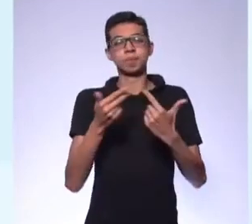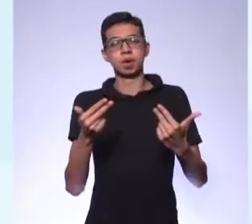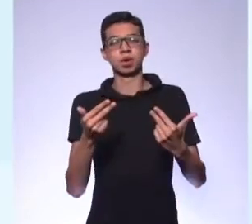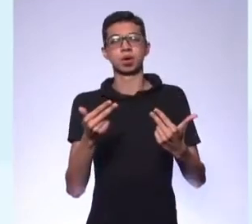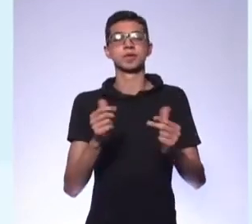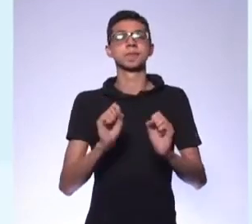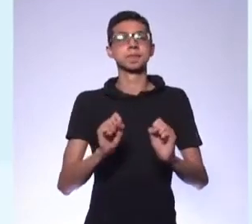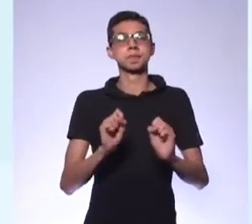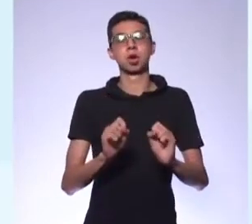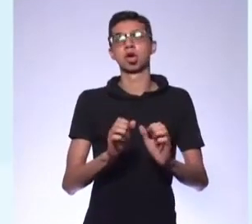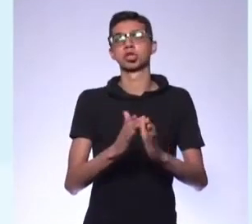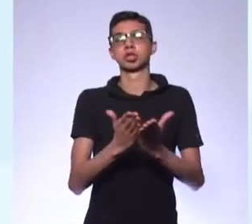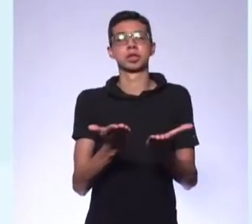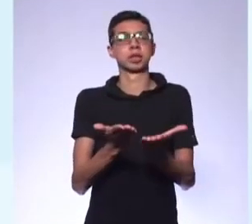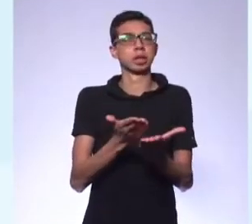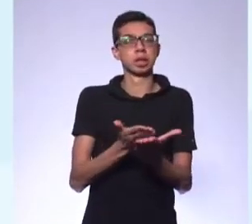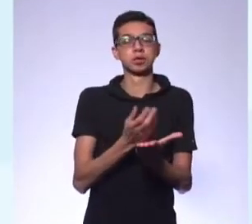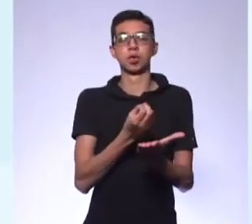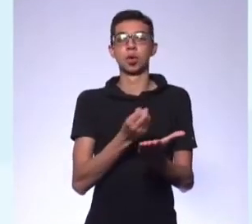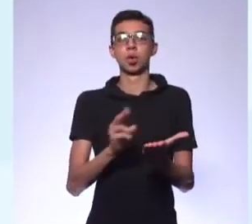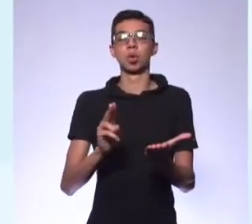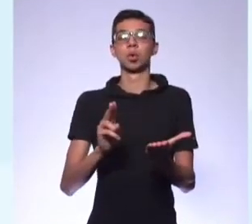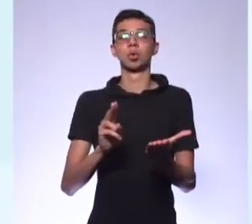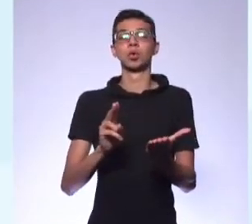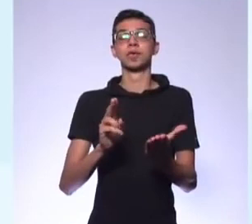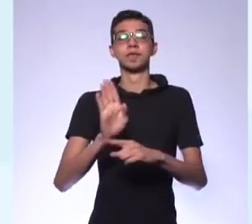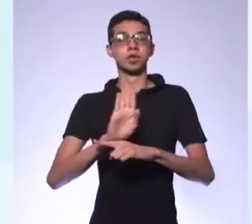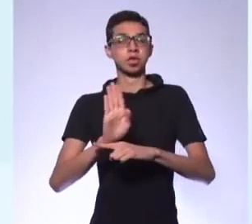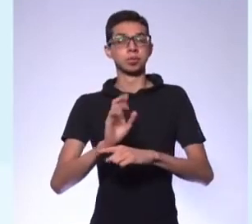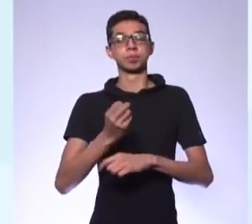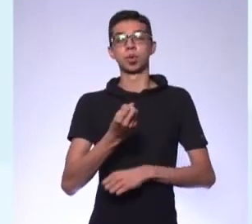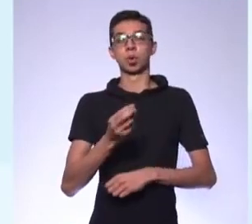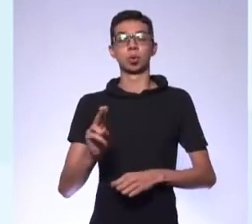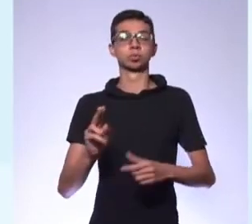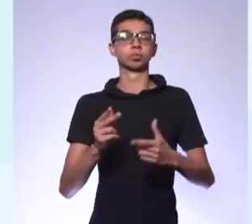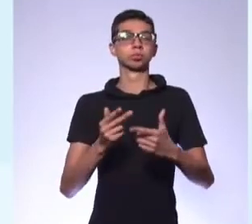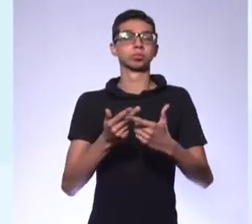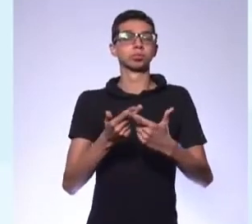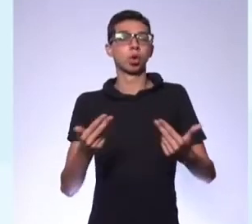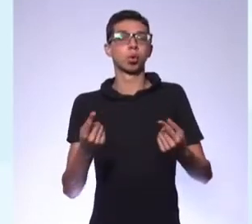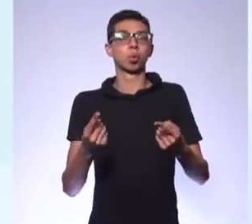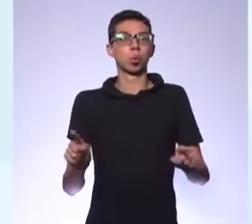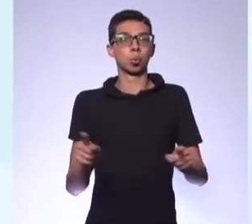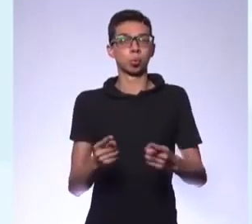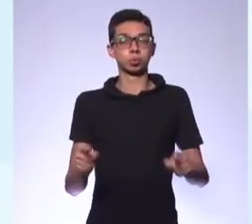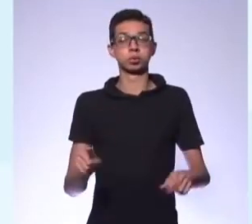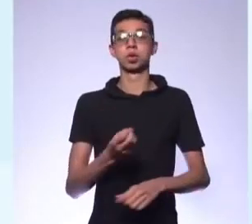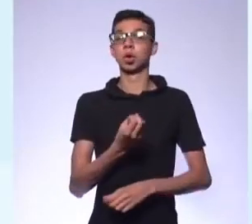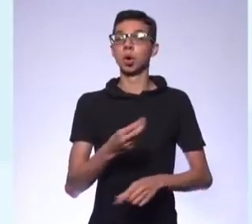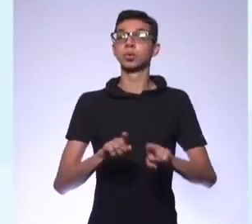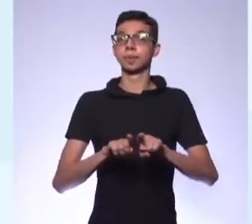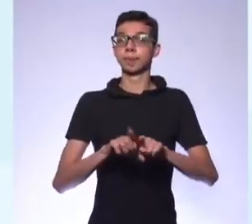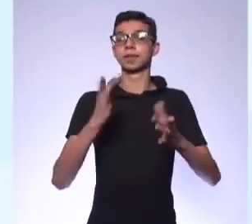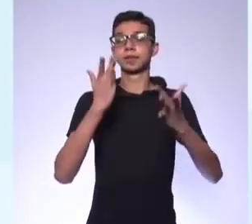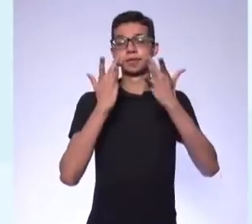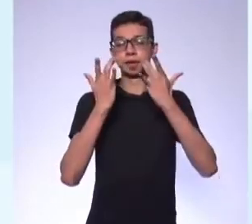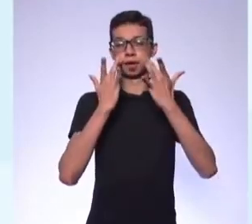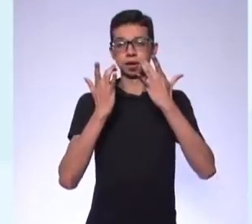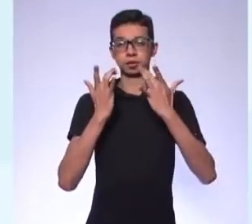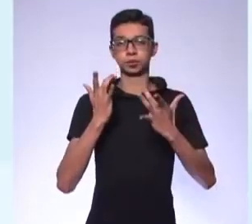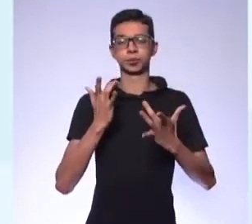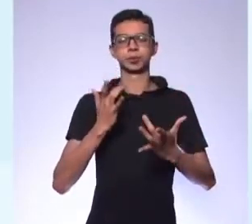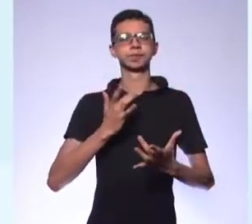um livro, um filme, um álbum musical, uma exposição artística, uma peça teatral, entre outros.